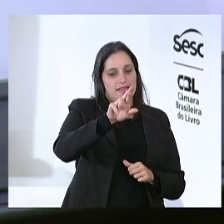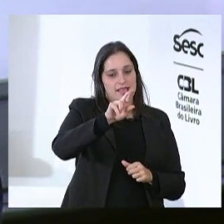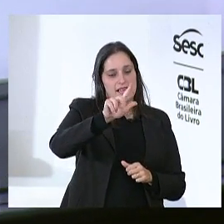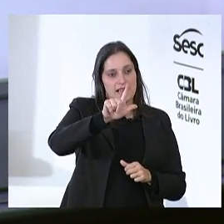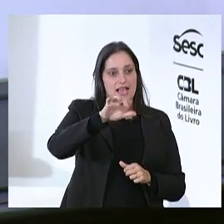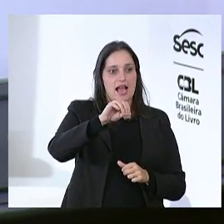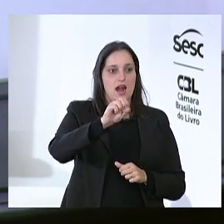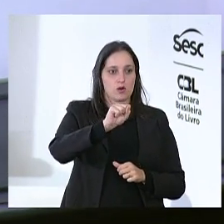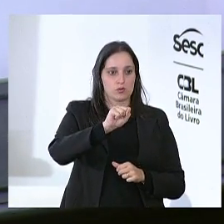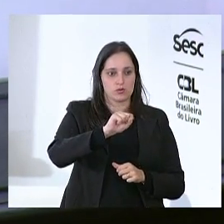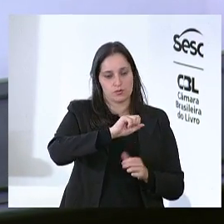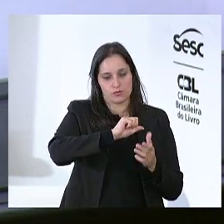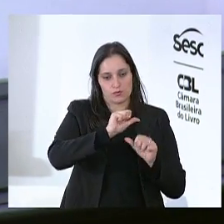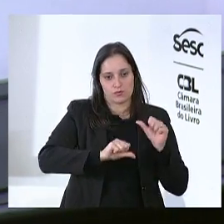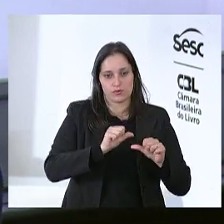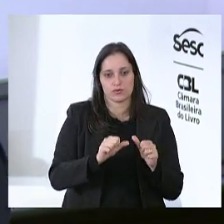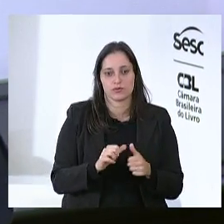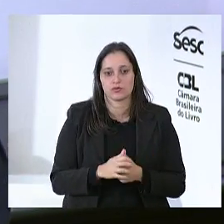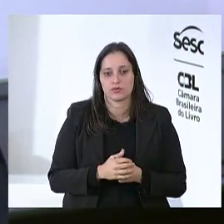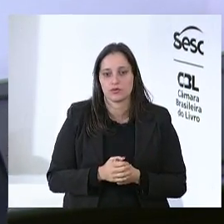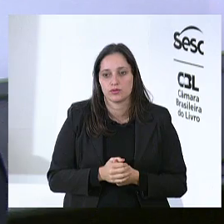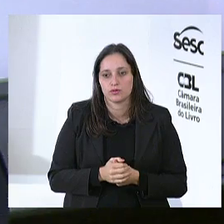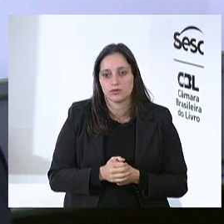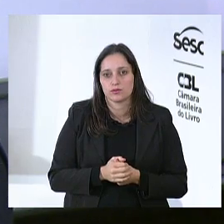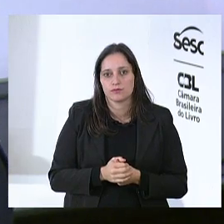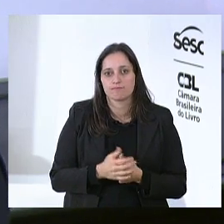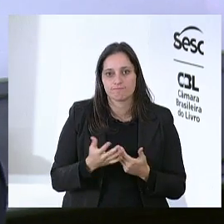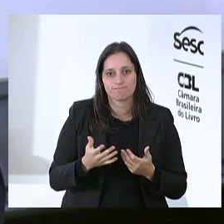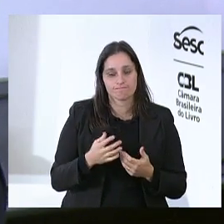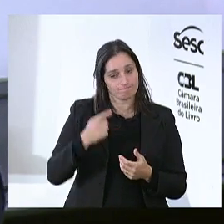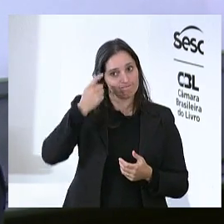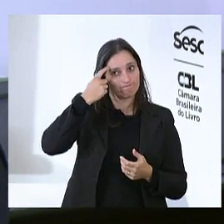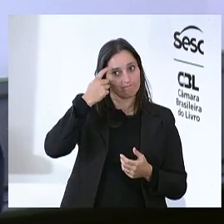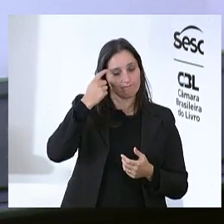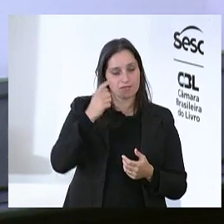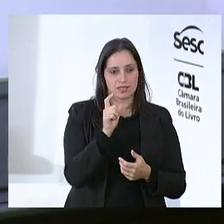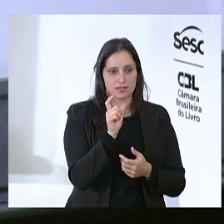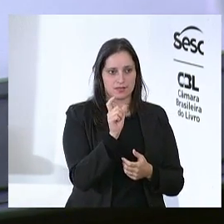né, de disputa de símbolo, né?